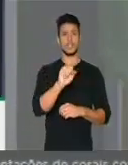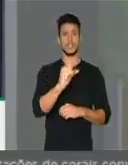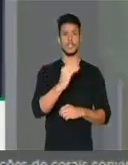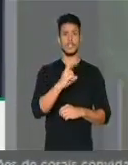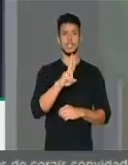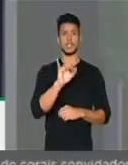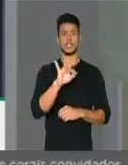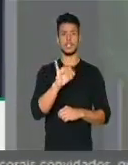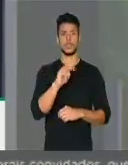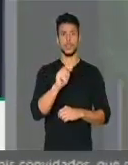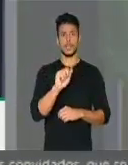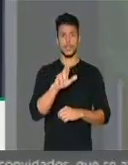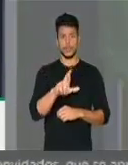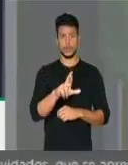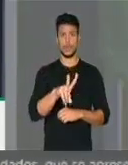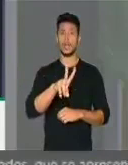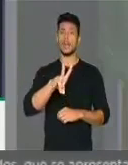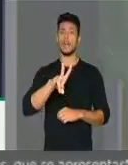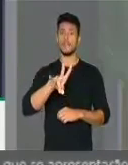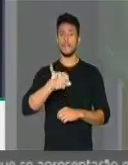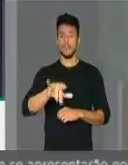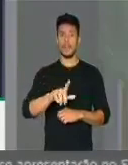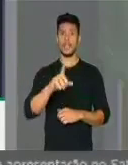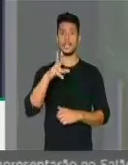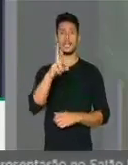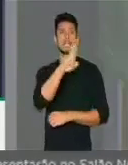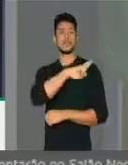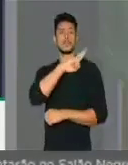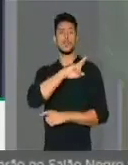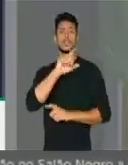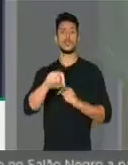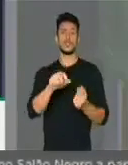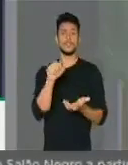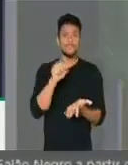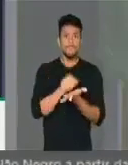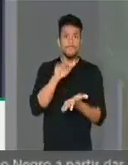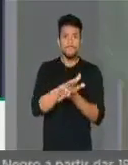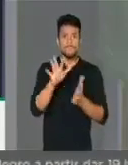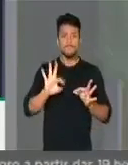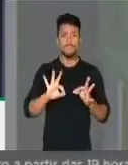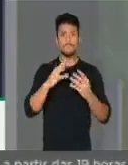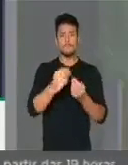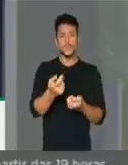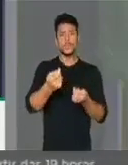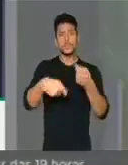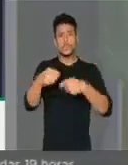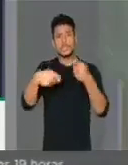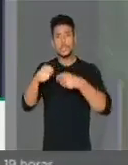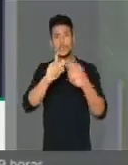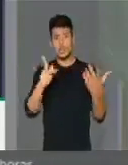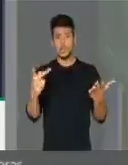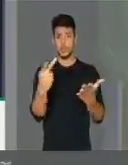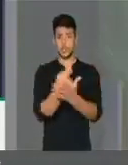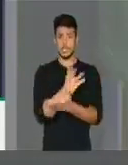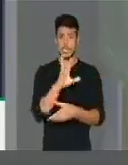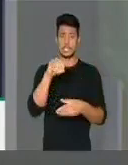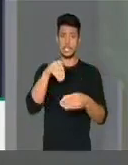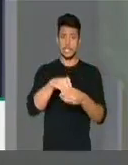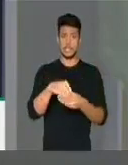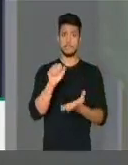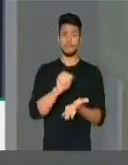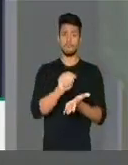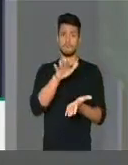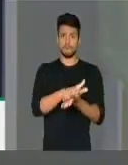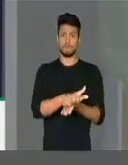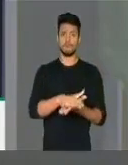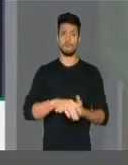responsável pela manutenção do registro da cadeia de negócios ocorridos no período em que os títulos estiverem